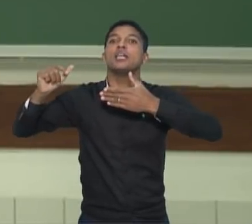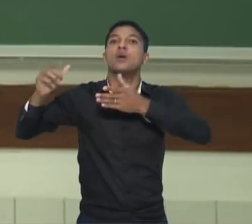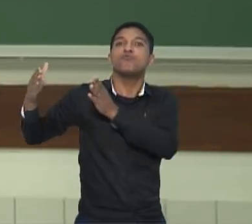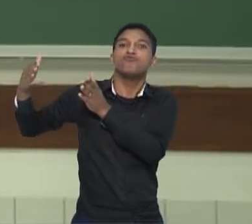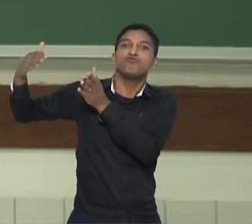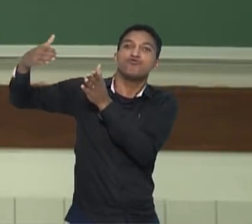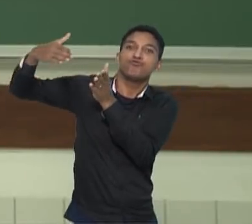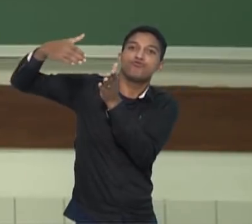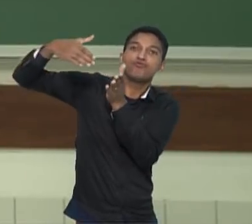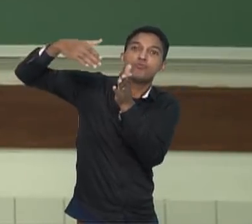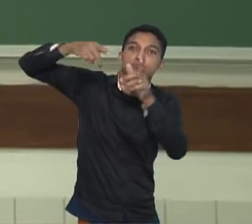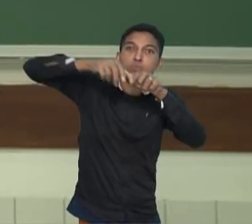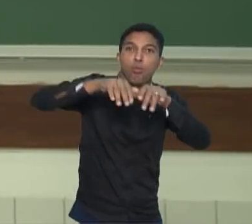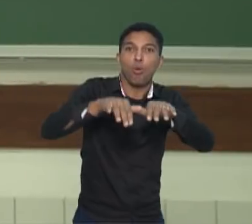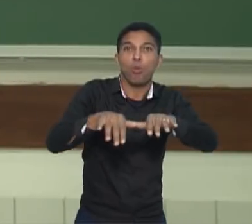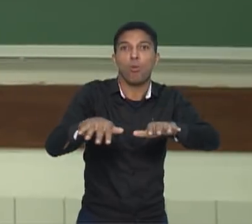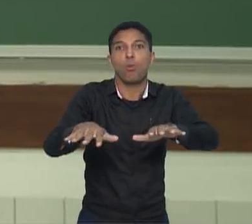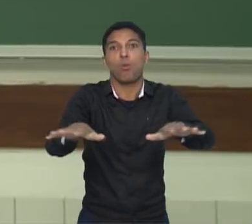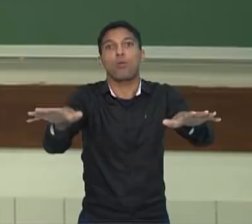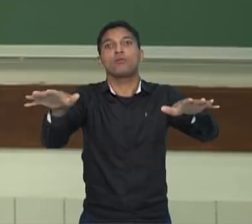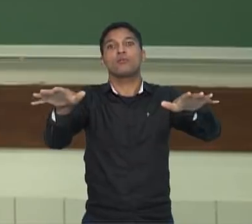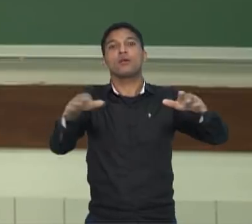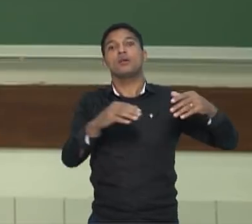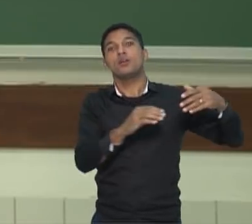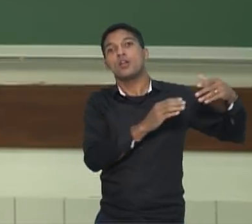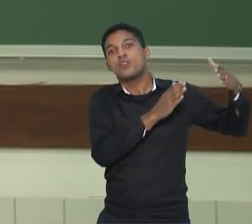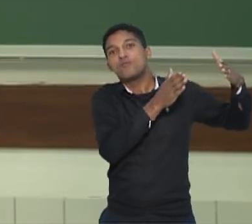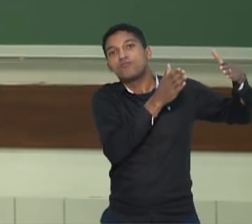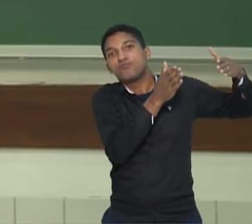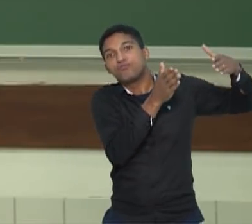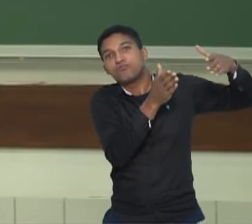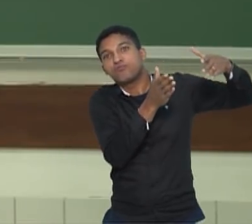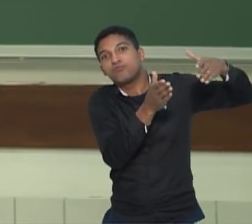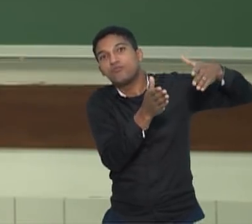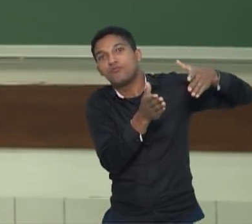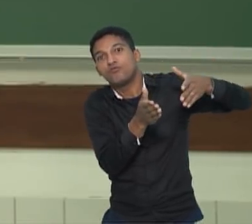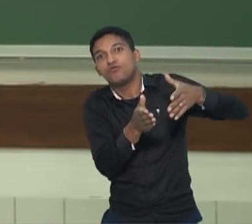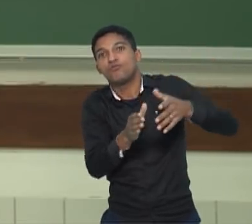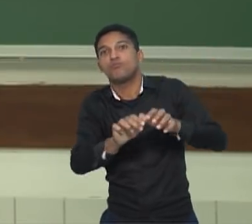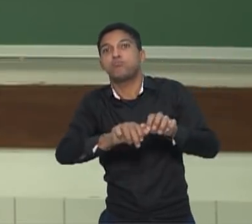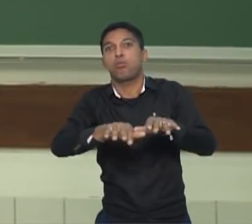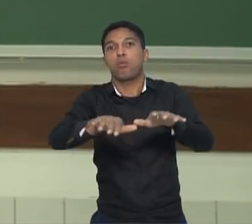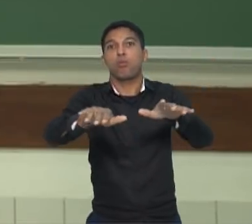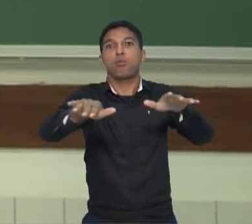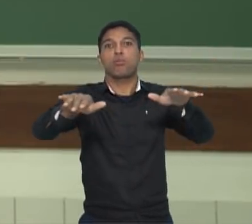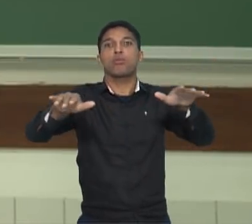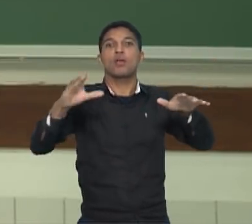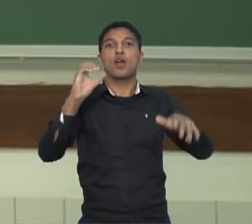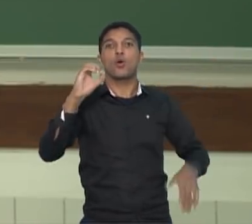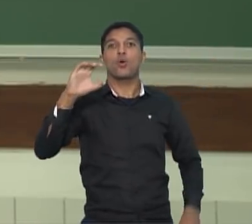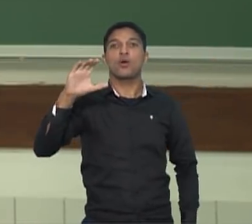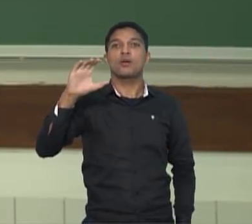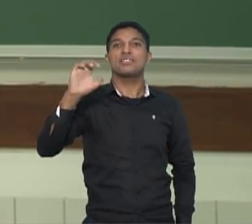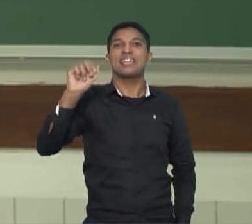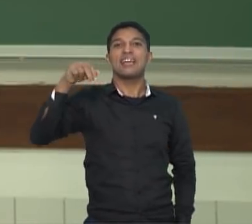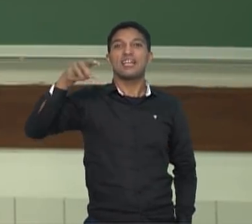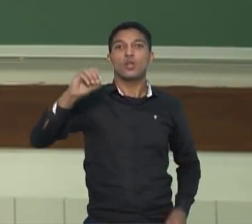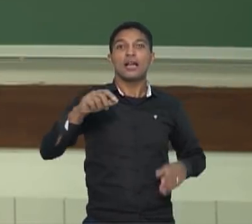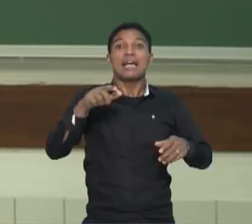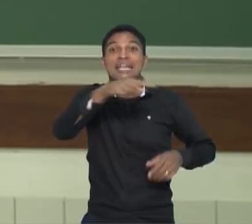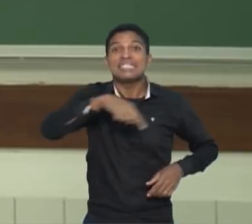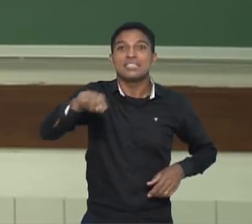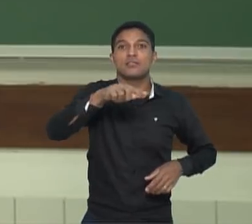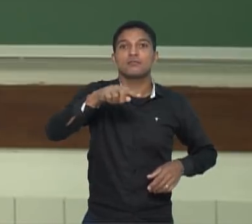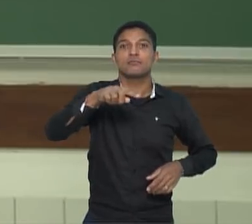início e seu término, né? Sua nascente e sua foz. E é formado por água